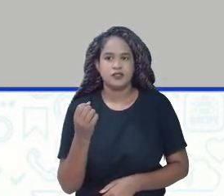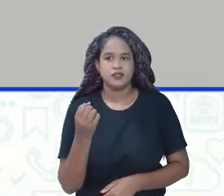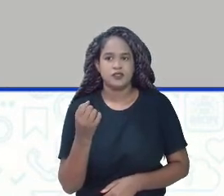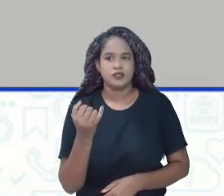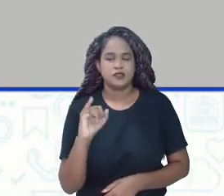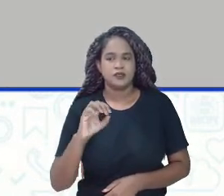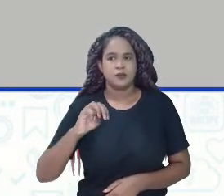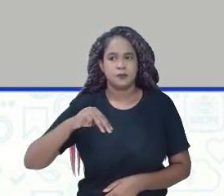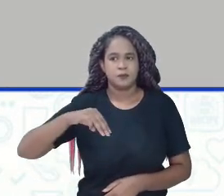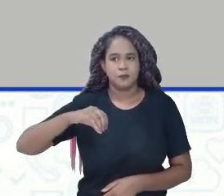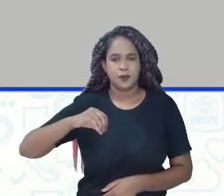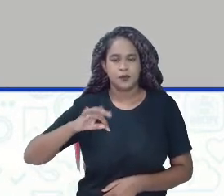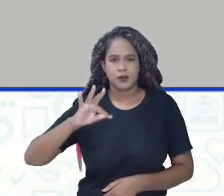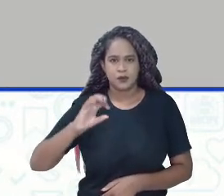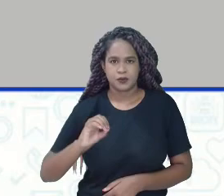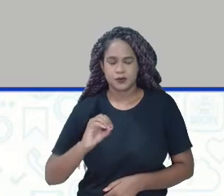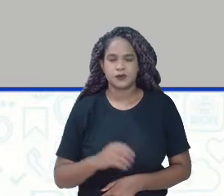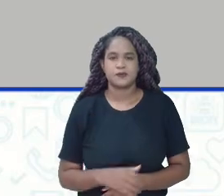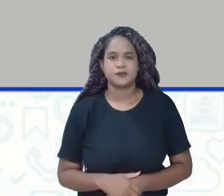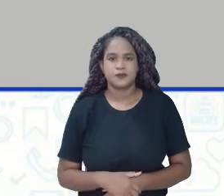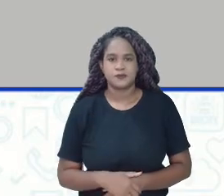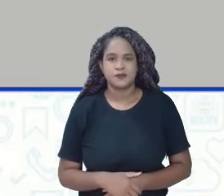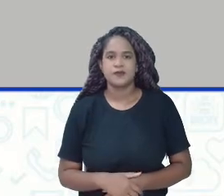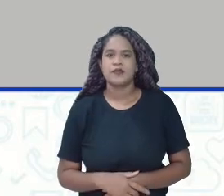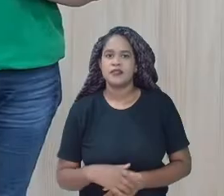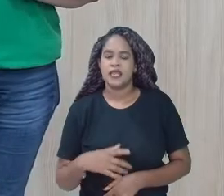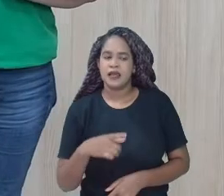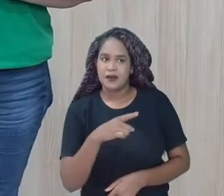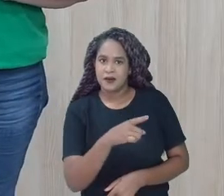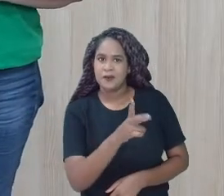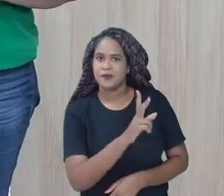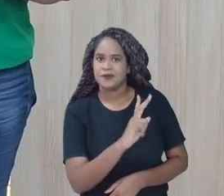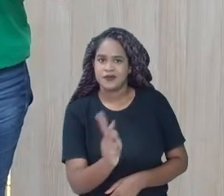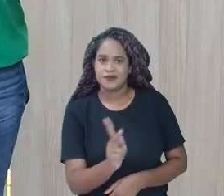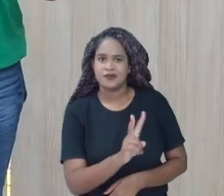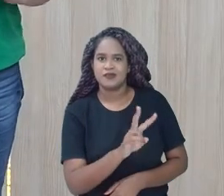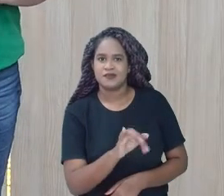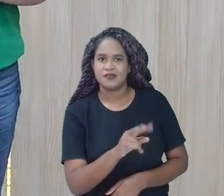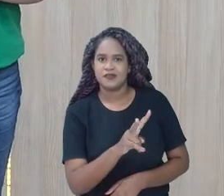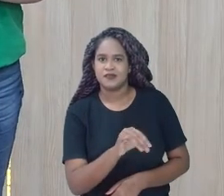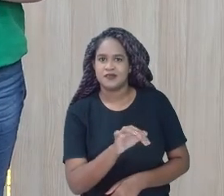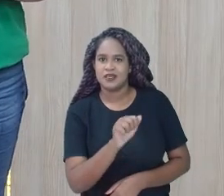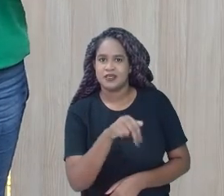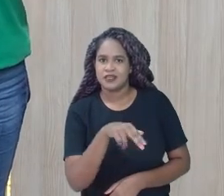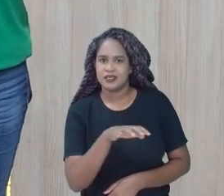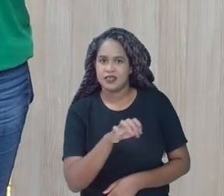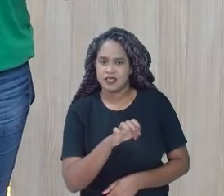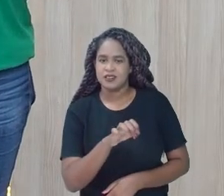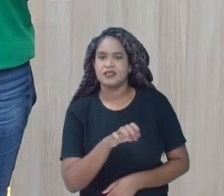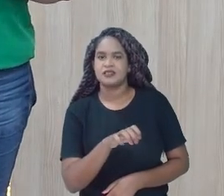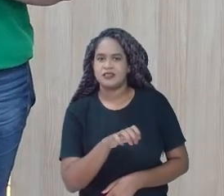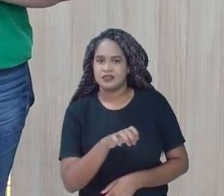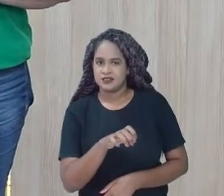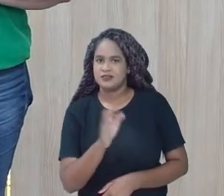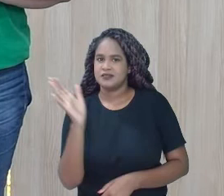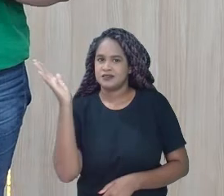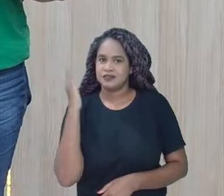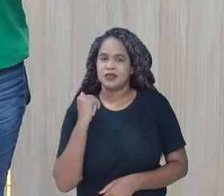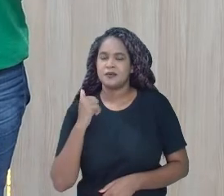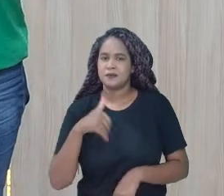Kashimoto. Kashimoto, né? Eu acho que é Pronto, isso. tá vendo? A professora Viviane aí, ó. Ela manja